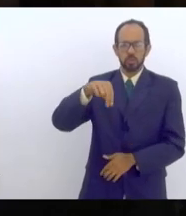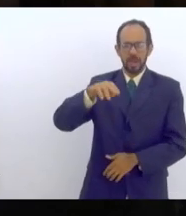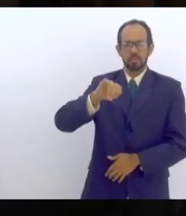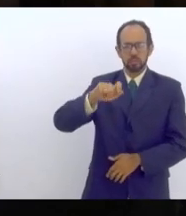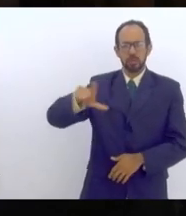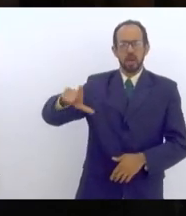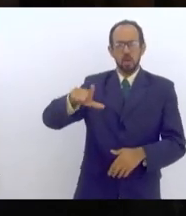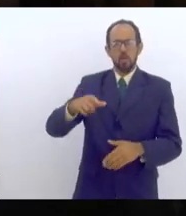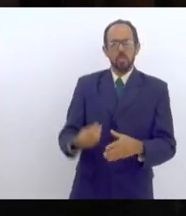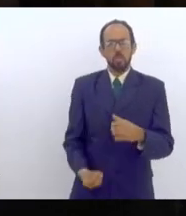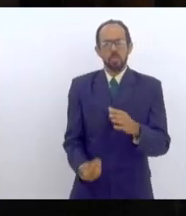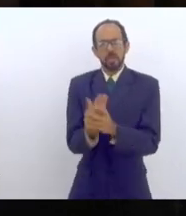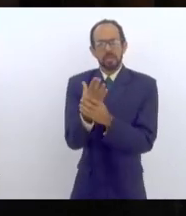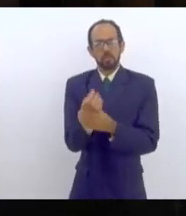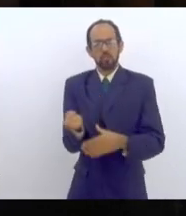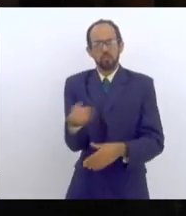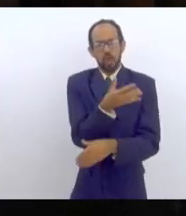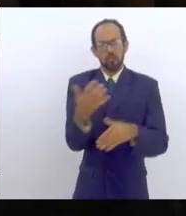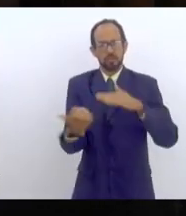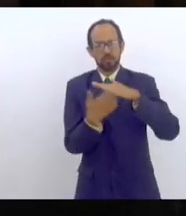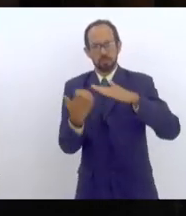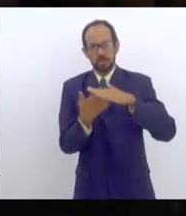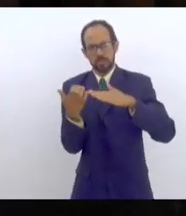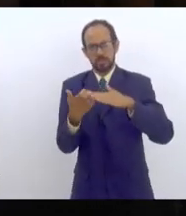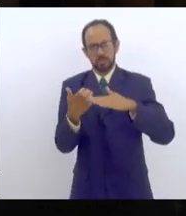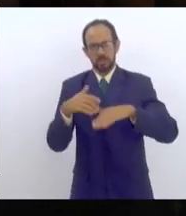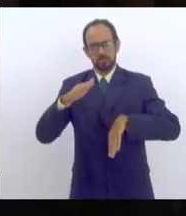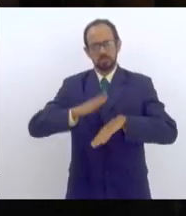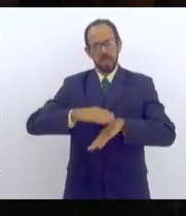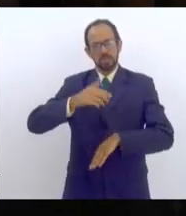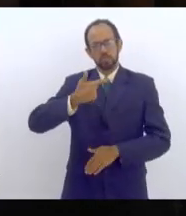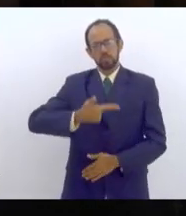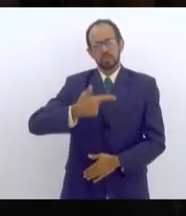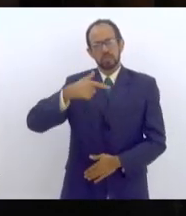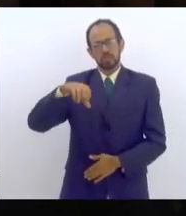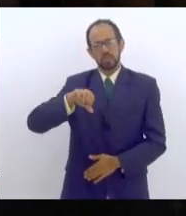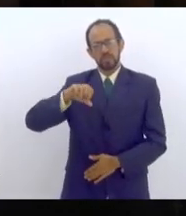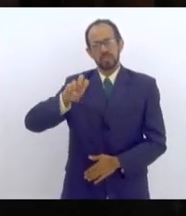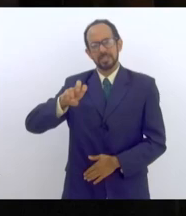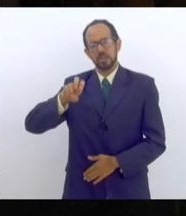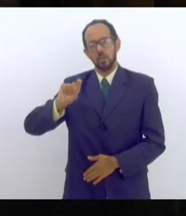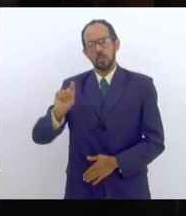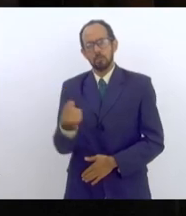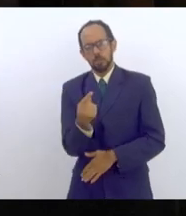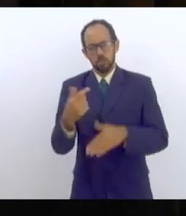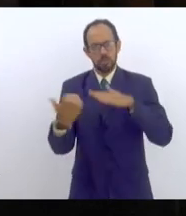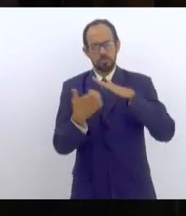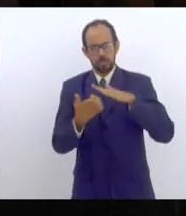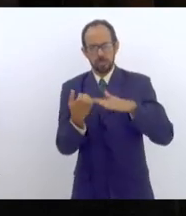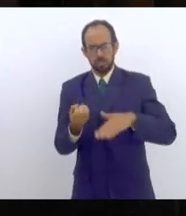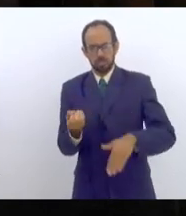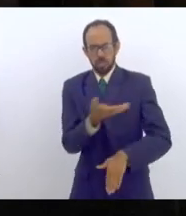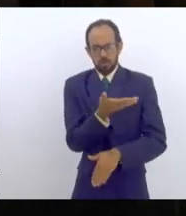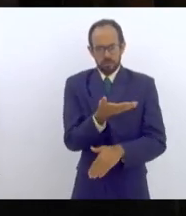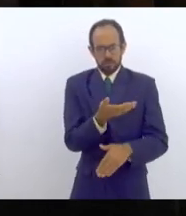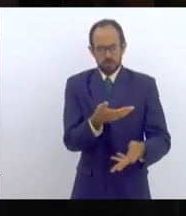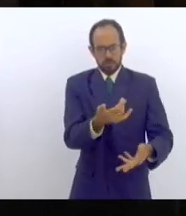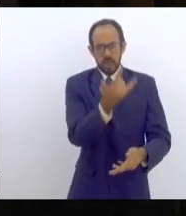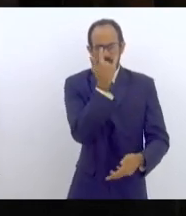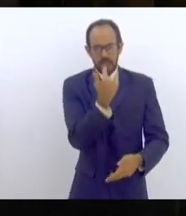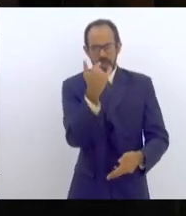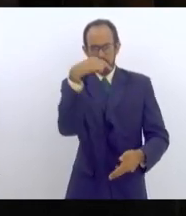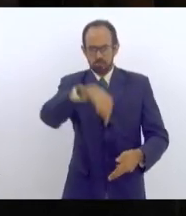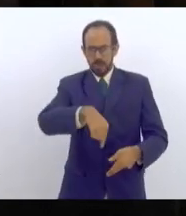novos negócios. Foram mais de 295 mil empreendimentos. Atraímos para o território